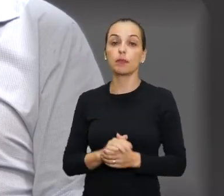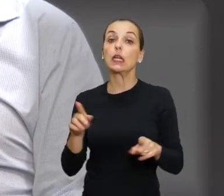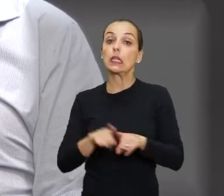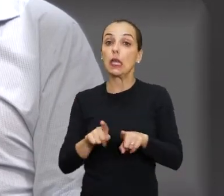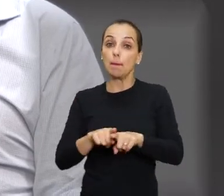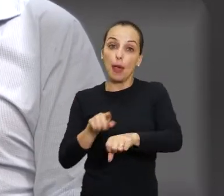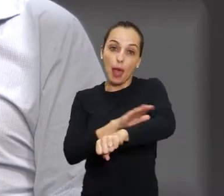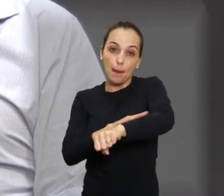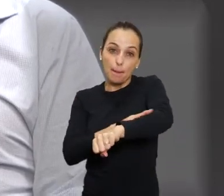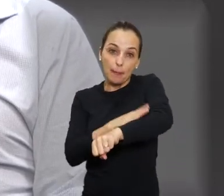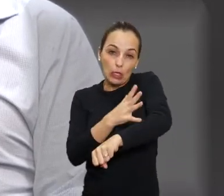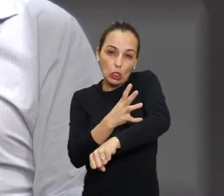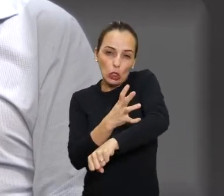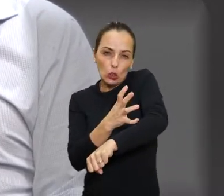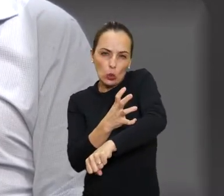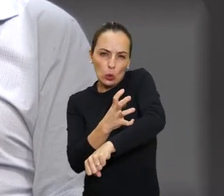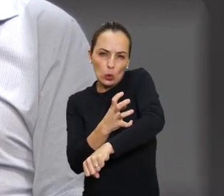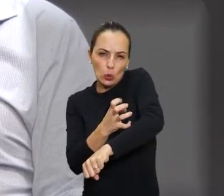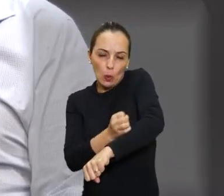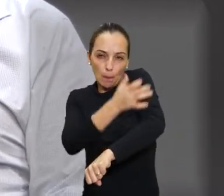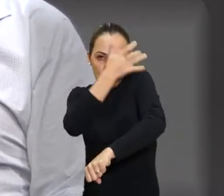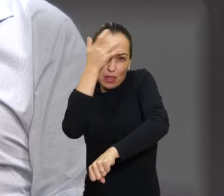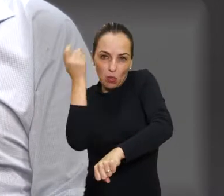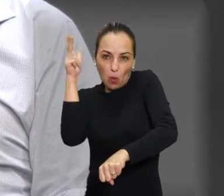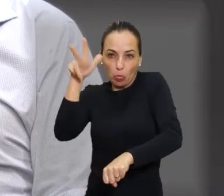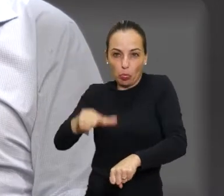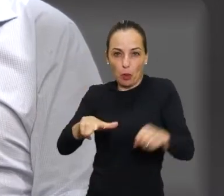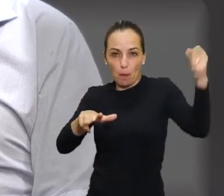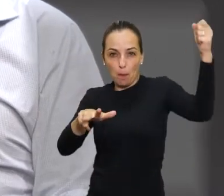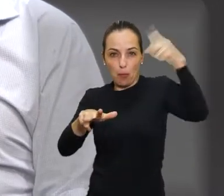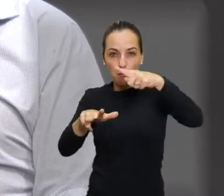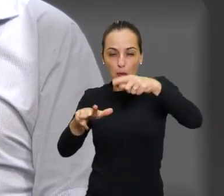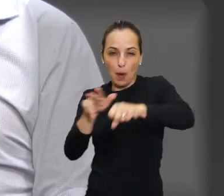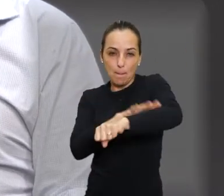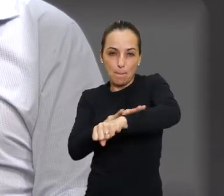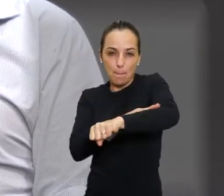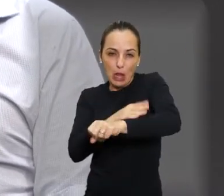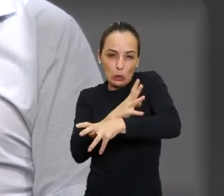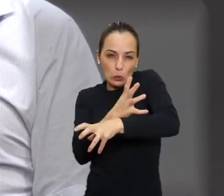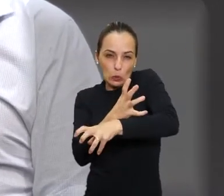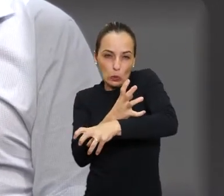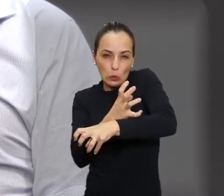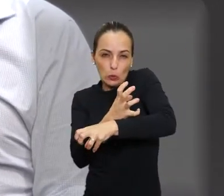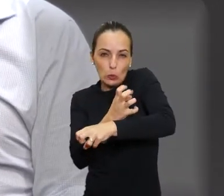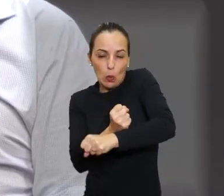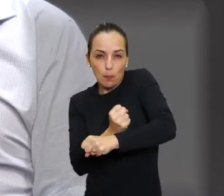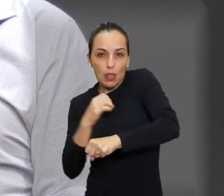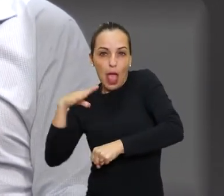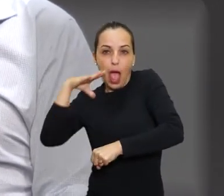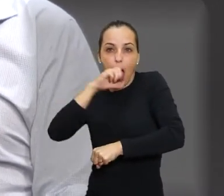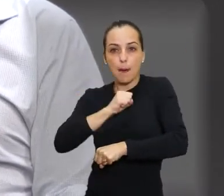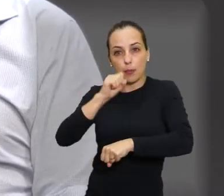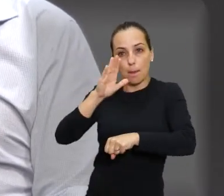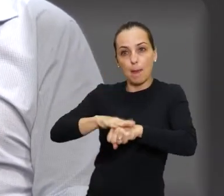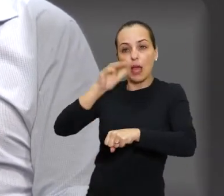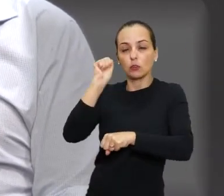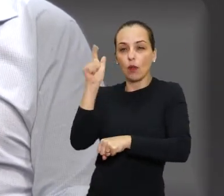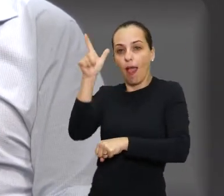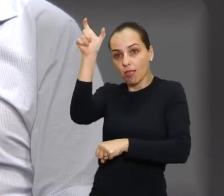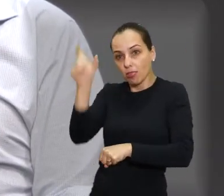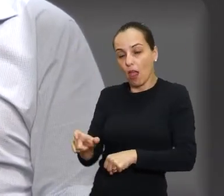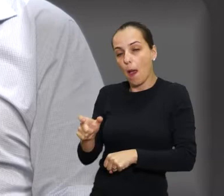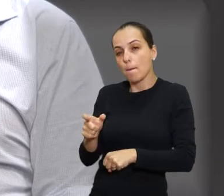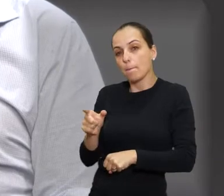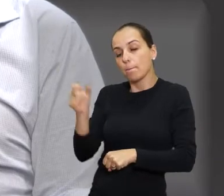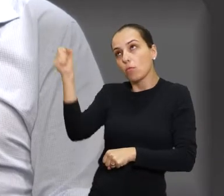pele. Além disso, outras coisas como o envelhecimento cutâneo. As pessoas que tomam sol envelhecem muito mais precocemente do